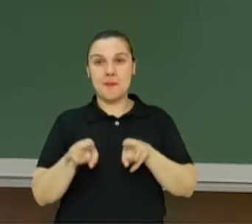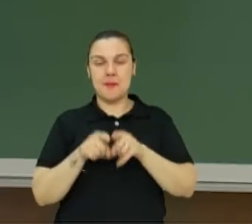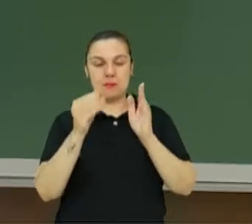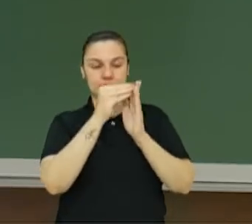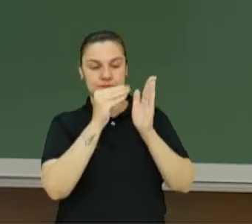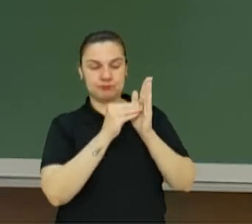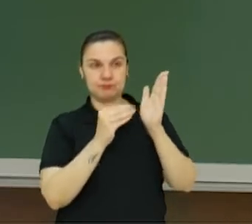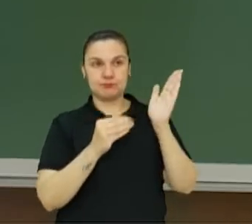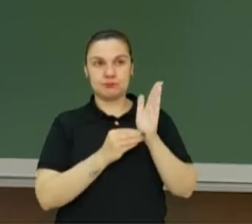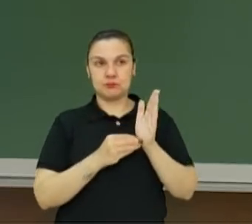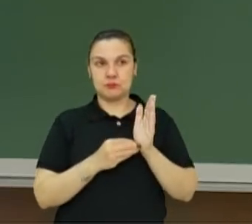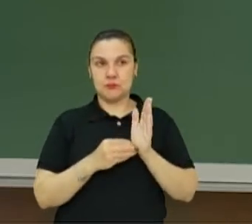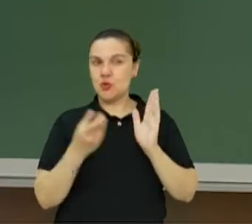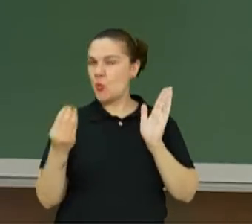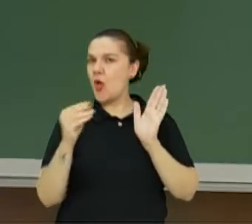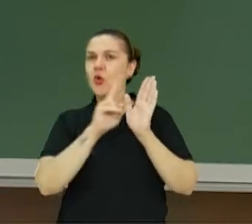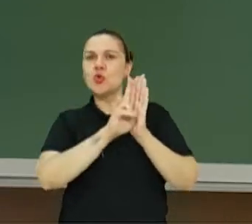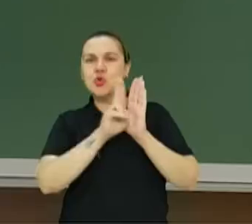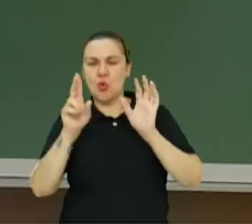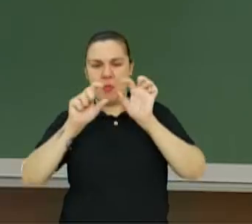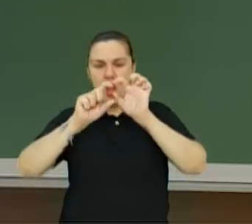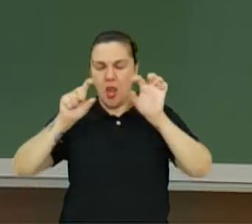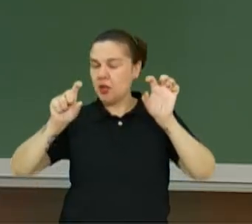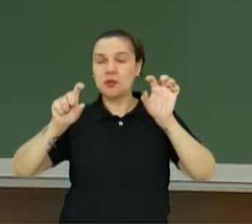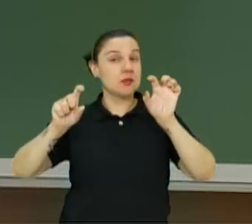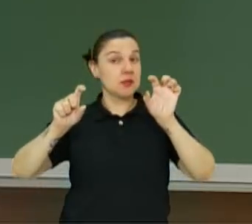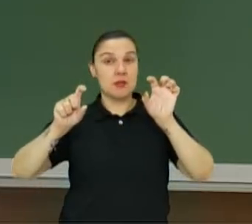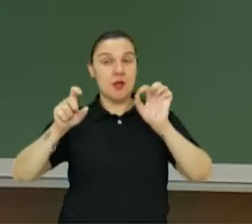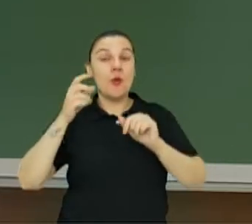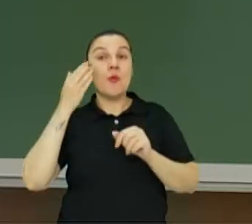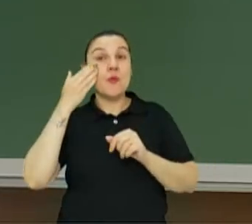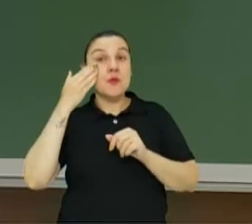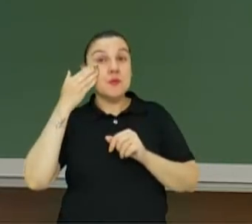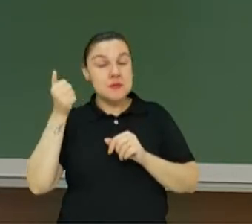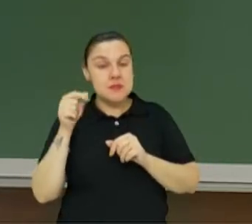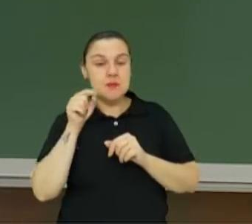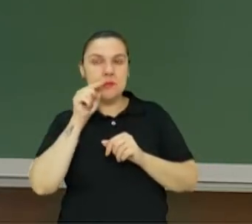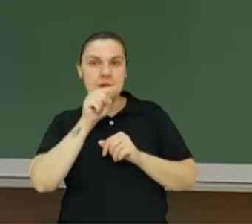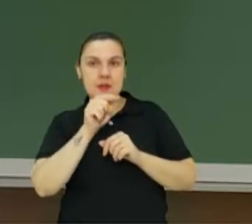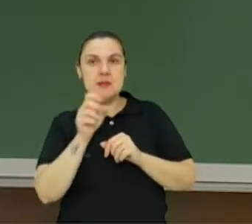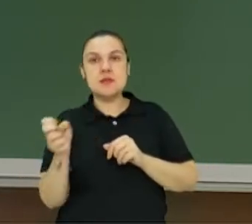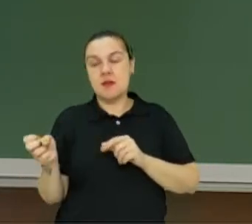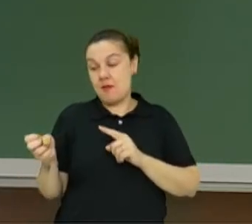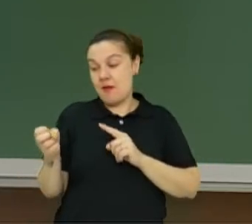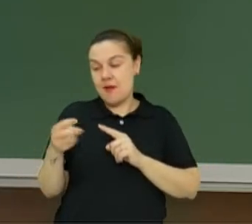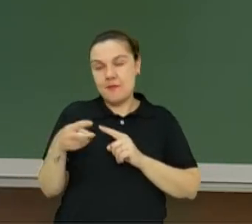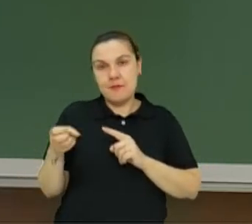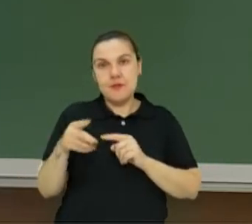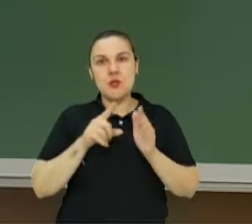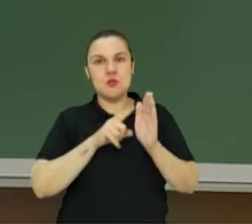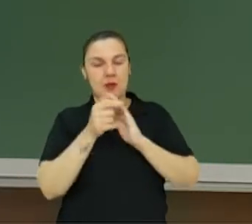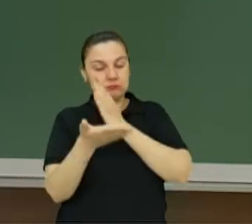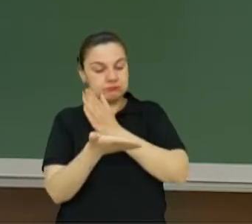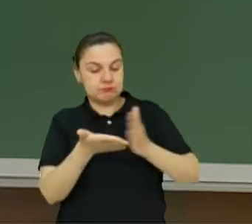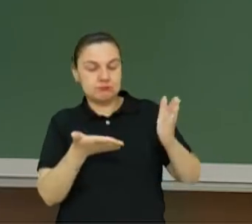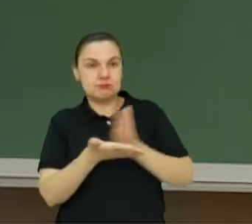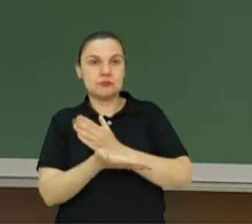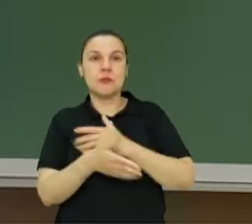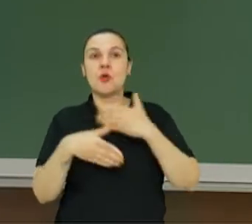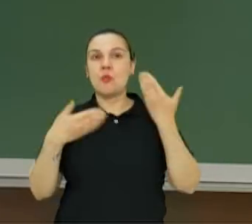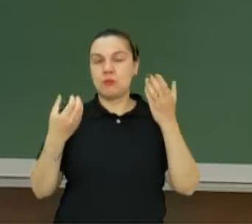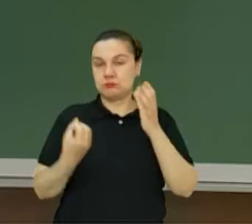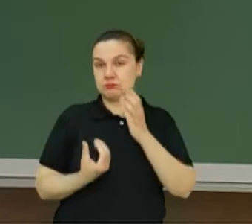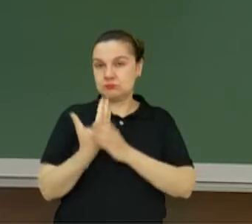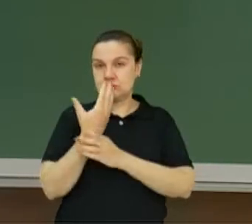coisa. Não é o nome científico, não, tá? Que você precisa dizer. É simplesmente classificar qual é o